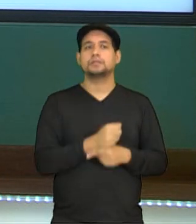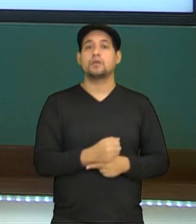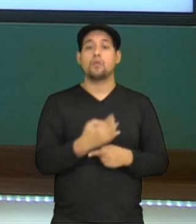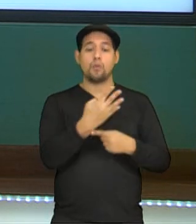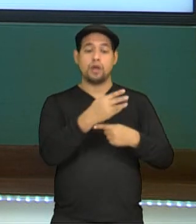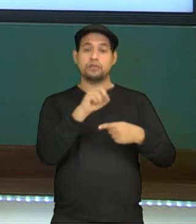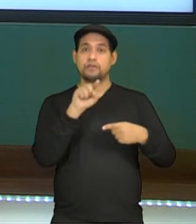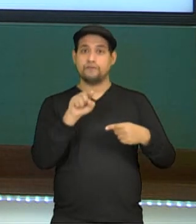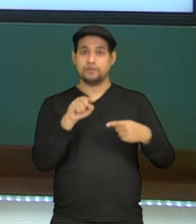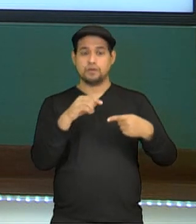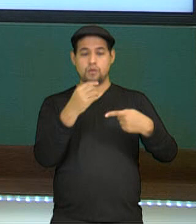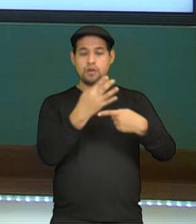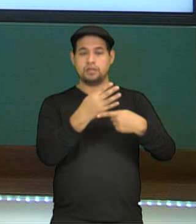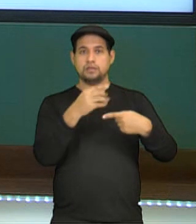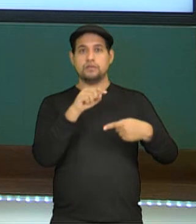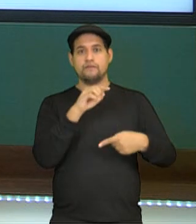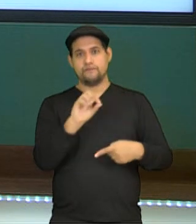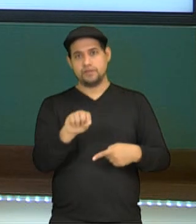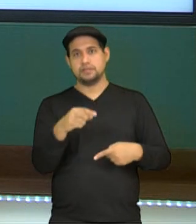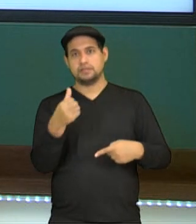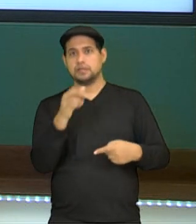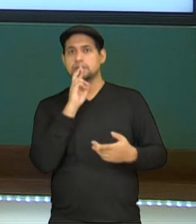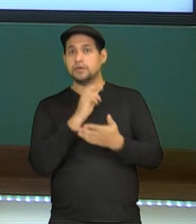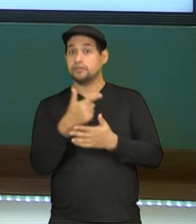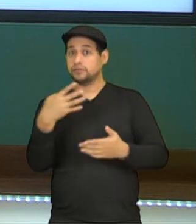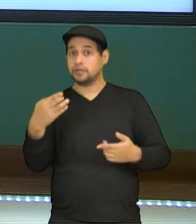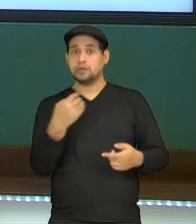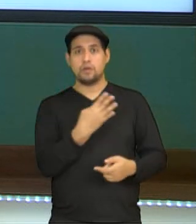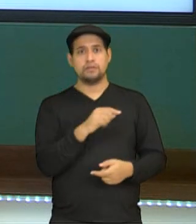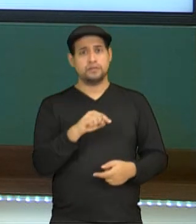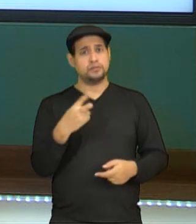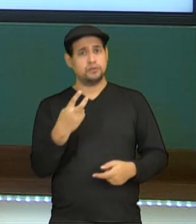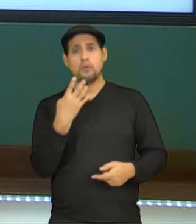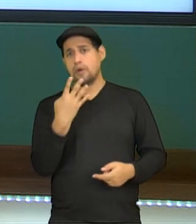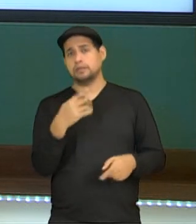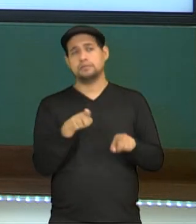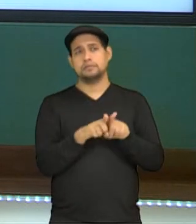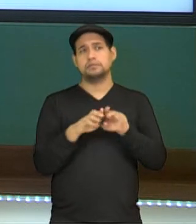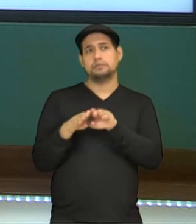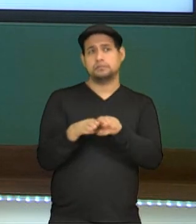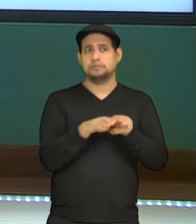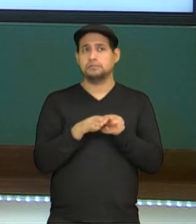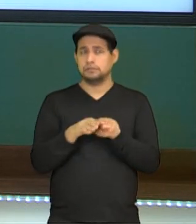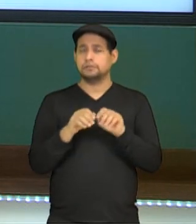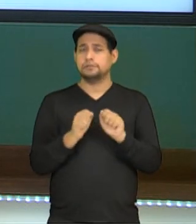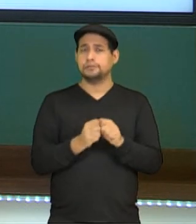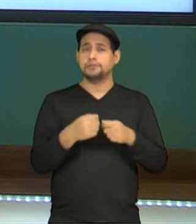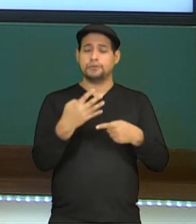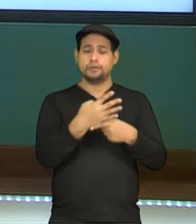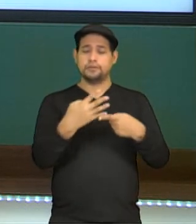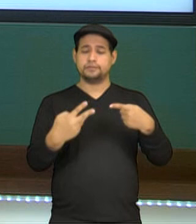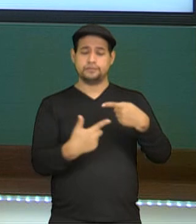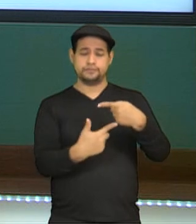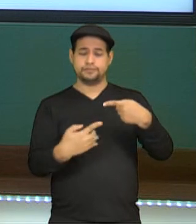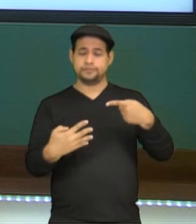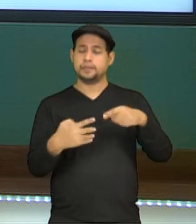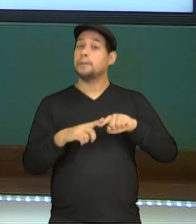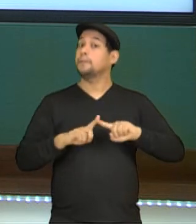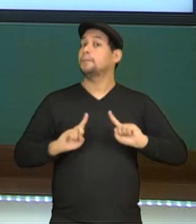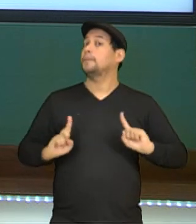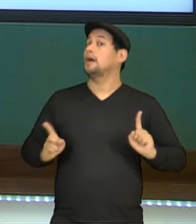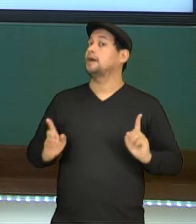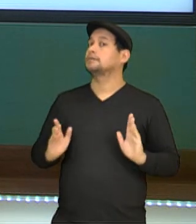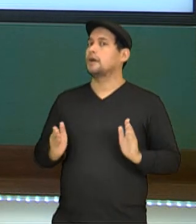4 vezes 6, 24. 4 vezes 1, 4. Então, é uma fração equivalente, é 4 sobre 24.